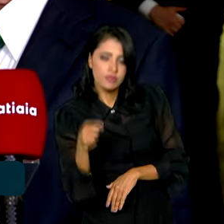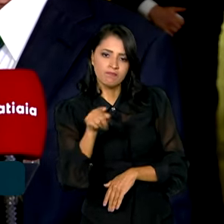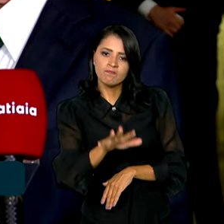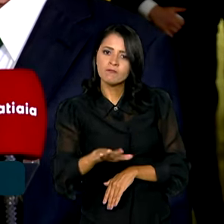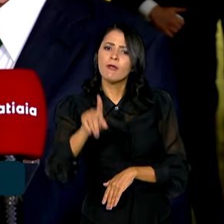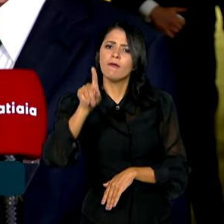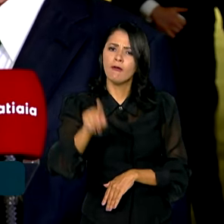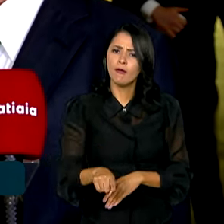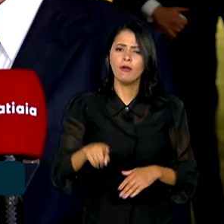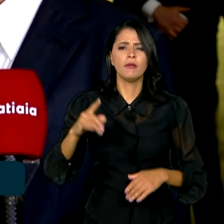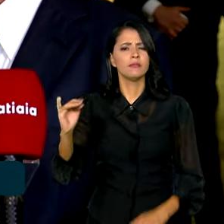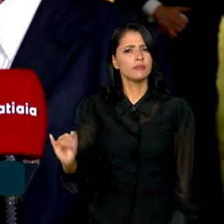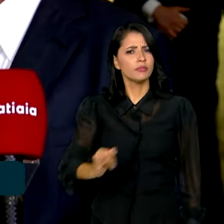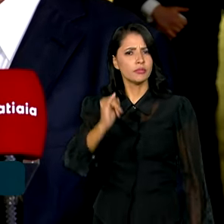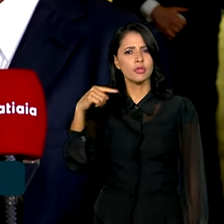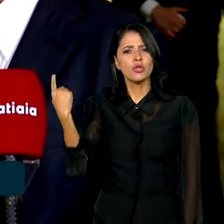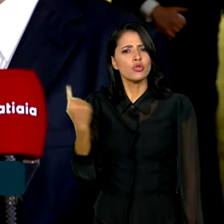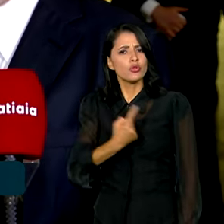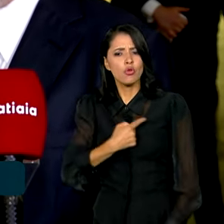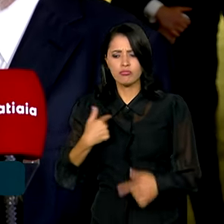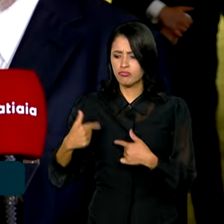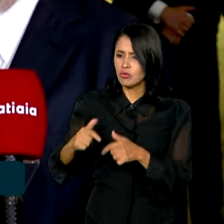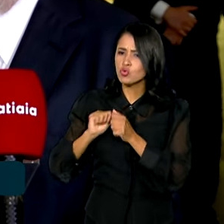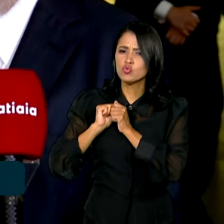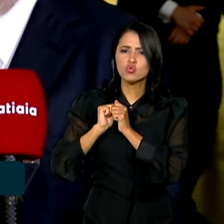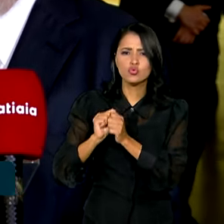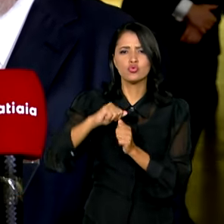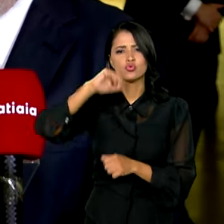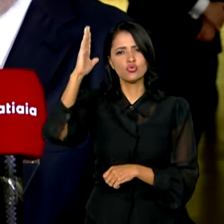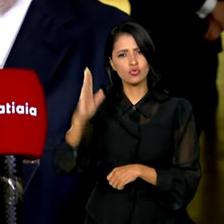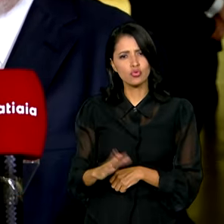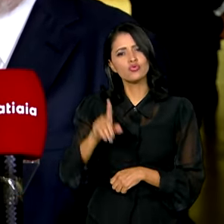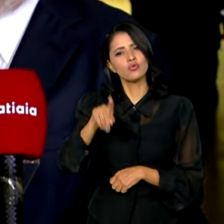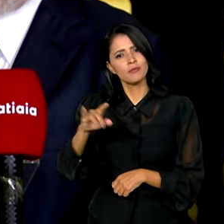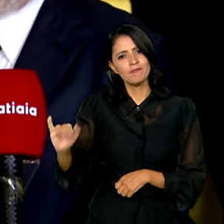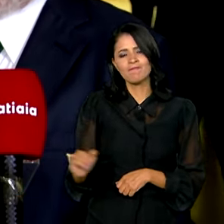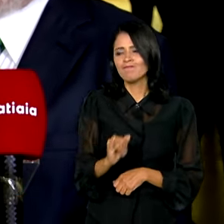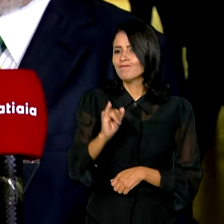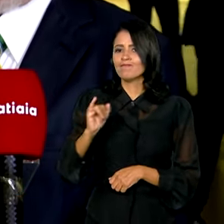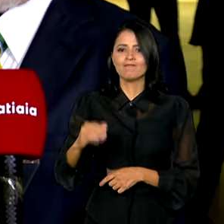importantes e para nós trabalhar juntos com o Brasil é uma prioridade.